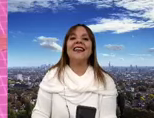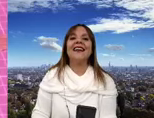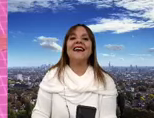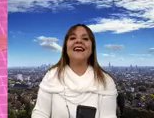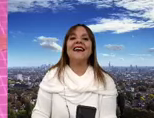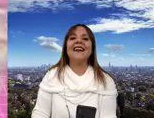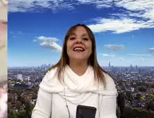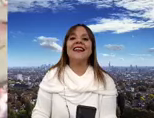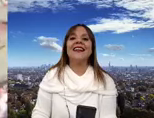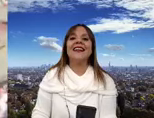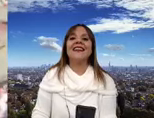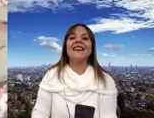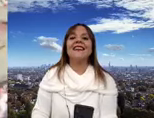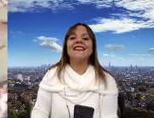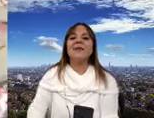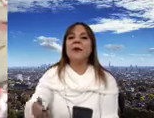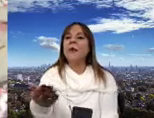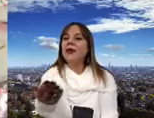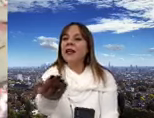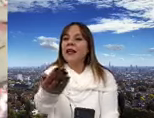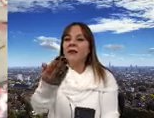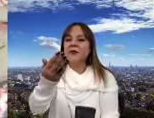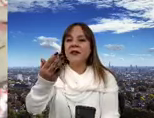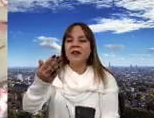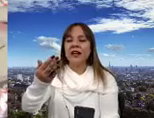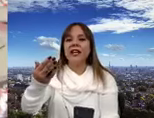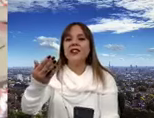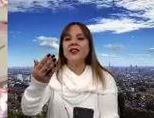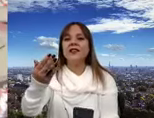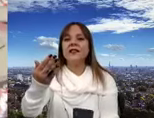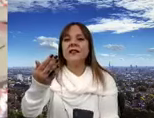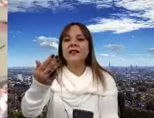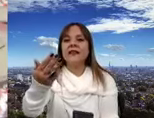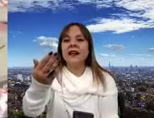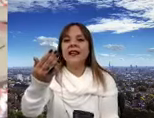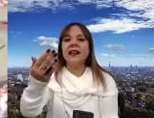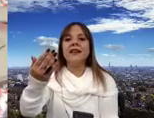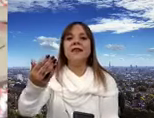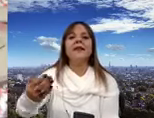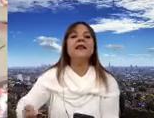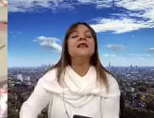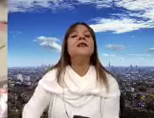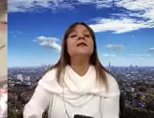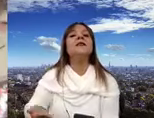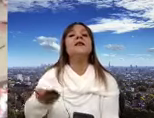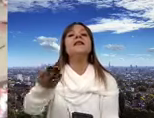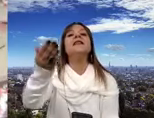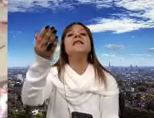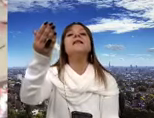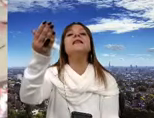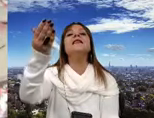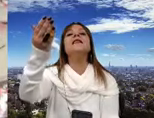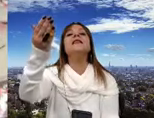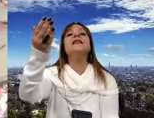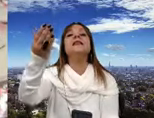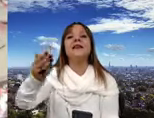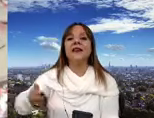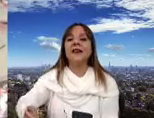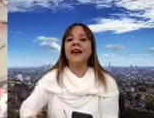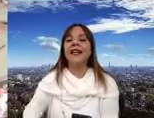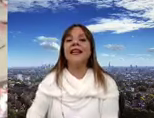ver o que eu fiz? Se põe um pouquinho mais para frente aqui da câmera, mais para cima.